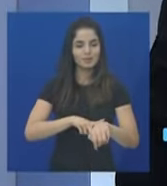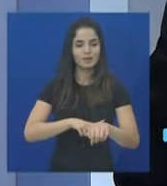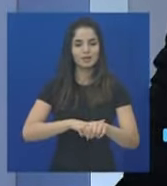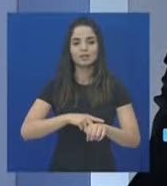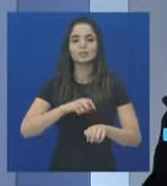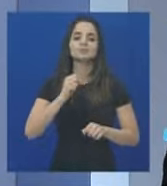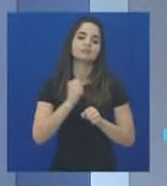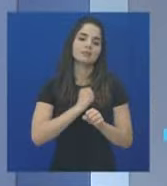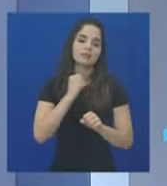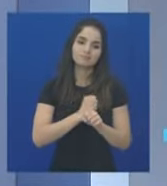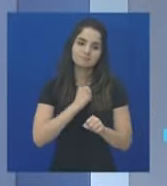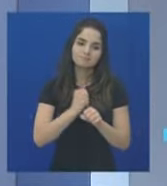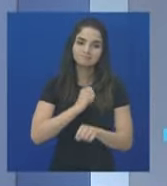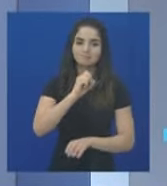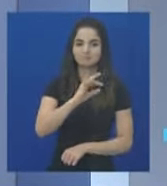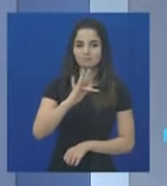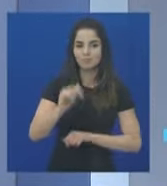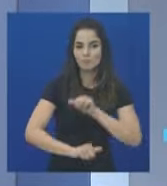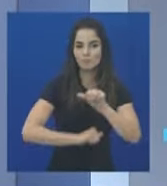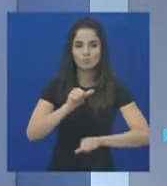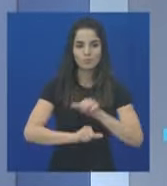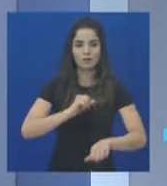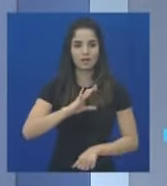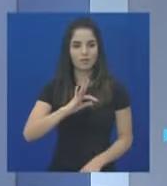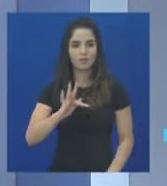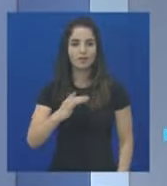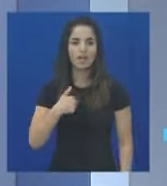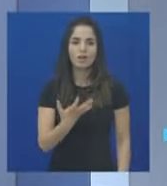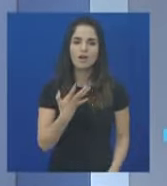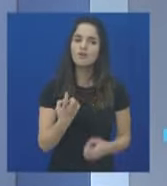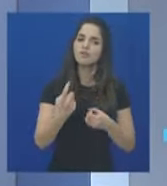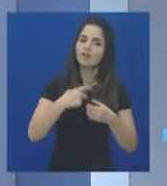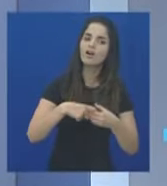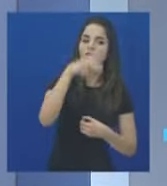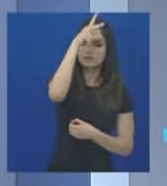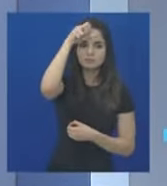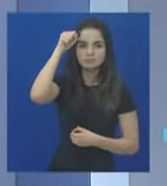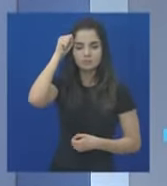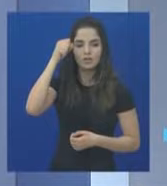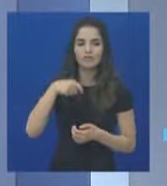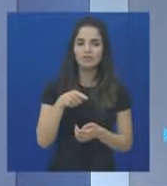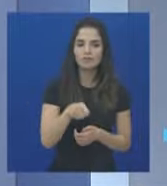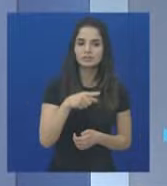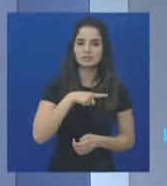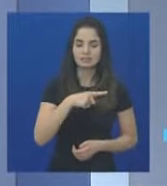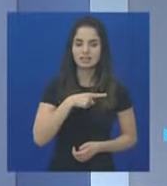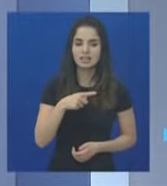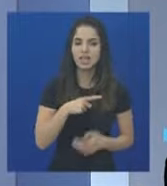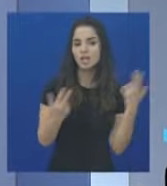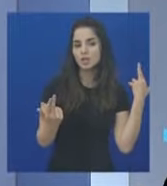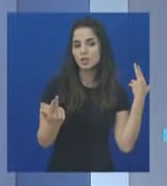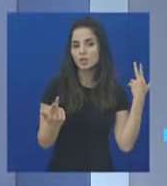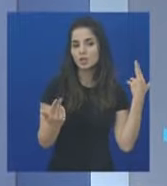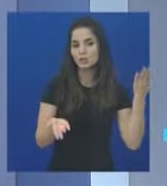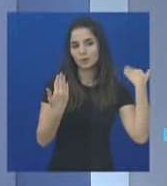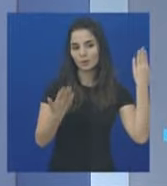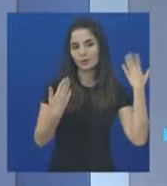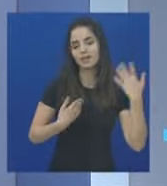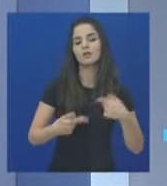Eu quero ser novamente o seu prefeito, para que você possa ter o que eu dei no passado. Projetos